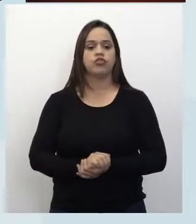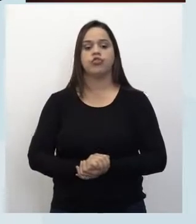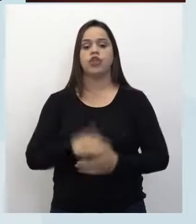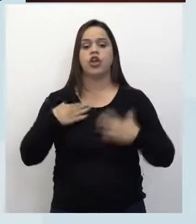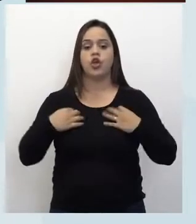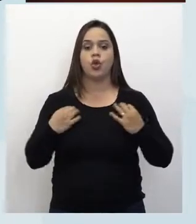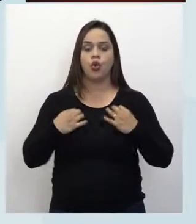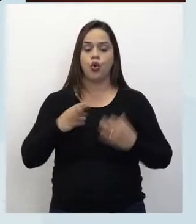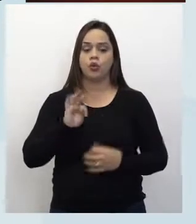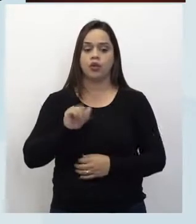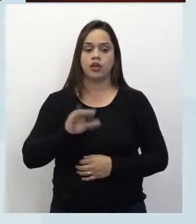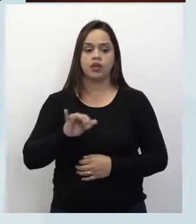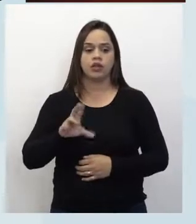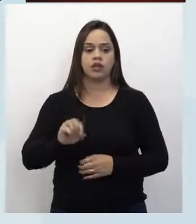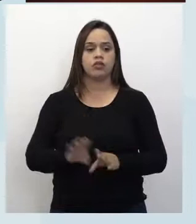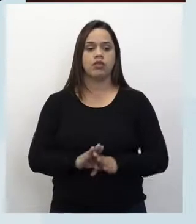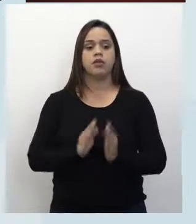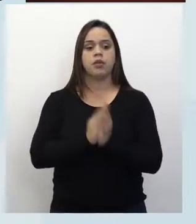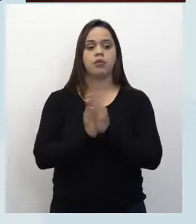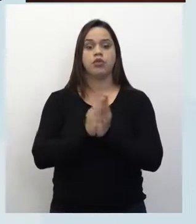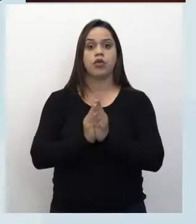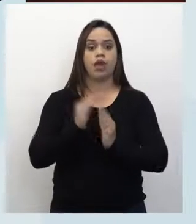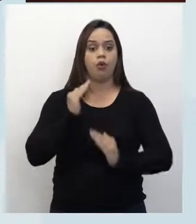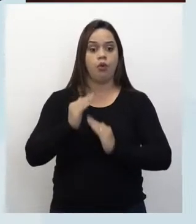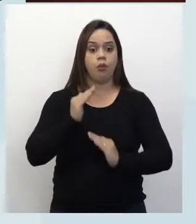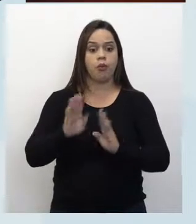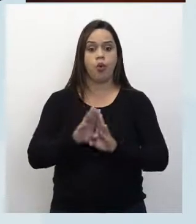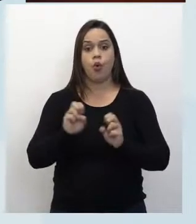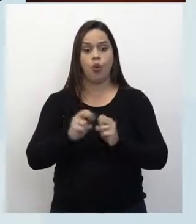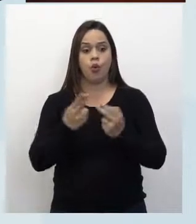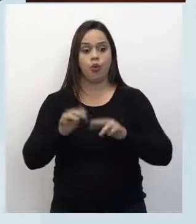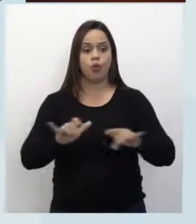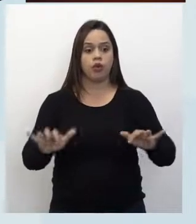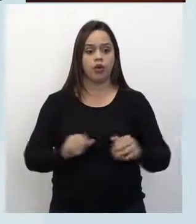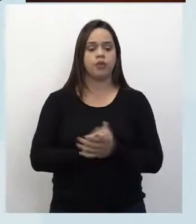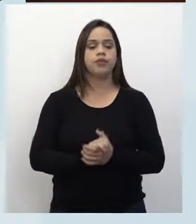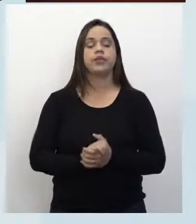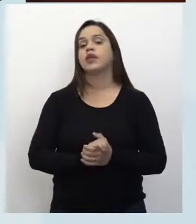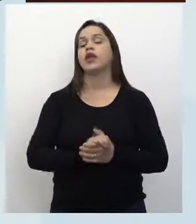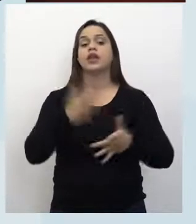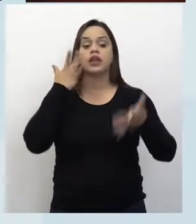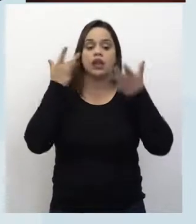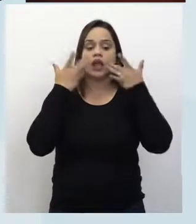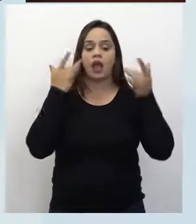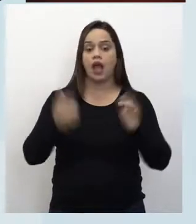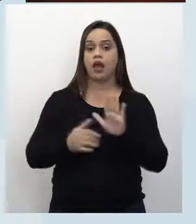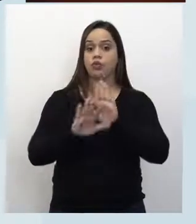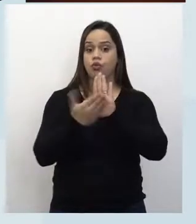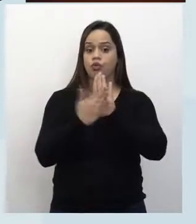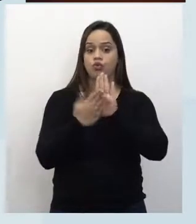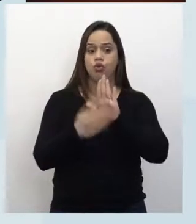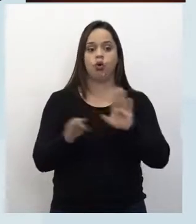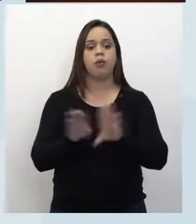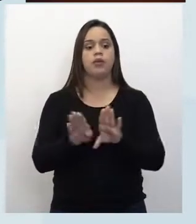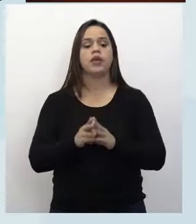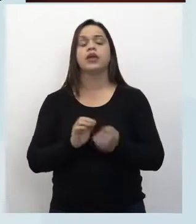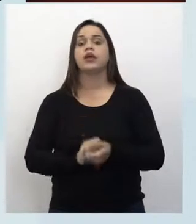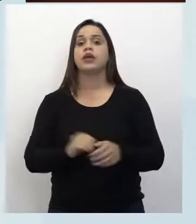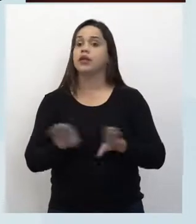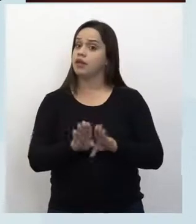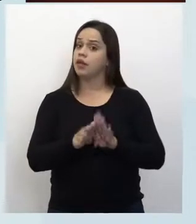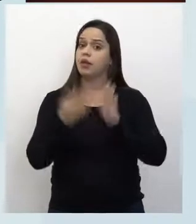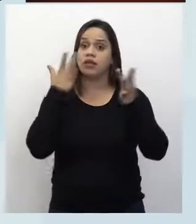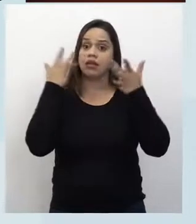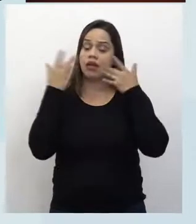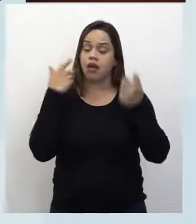Teatro de sombra, que são encenados com silhuetas em papel contra a luz. Teatro com objetos, então qualquer tipo de